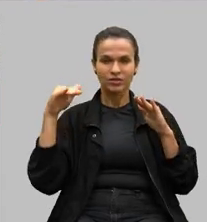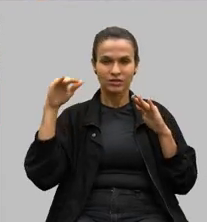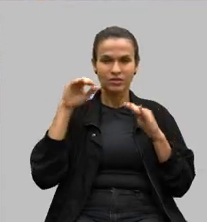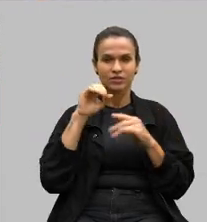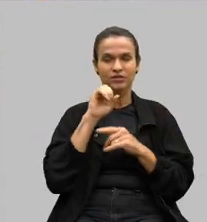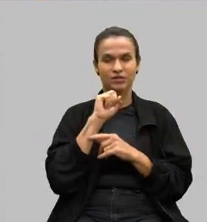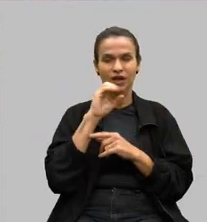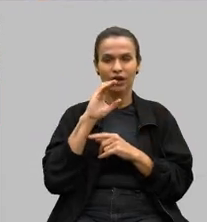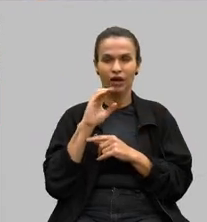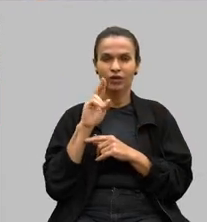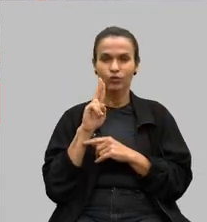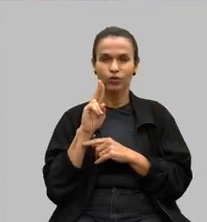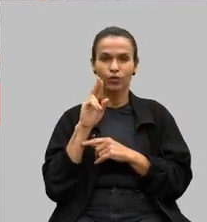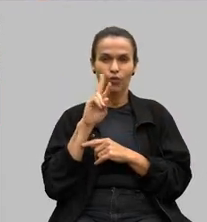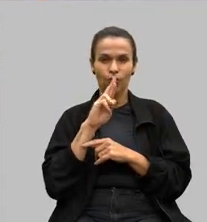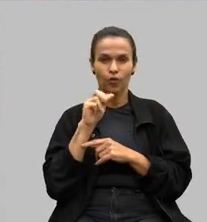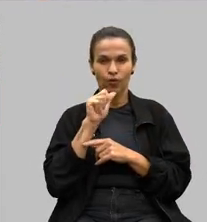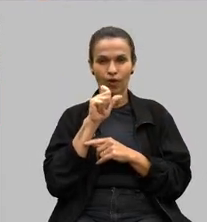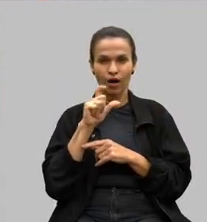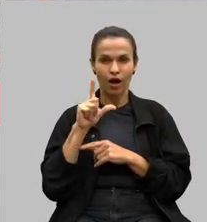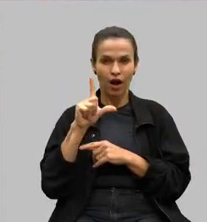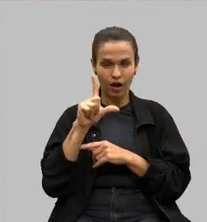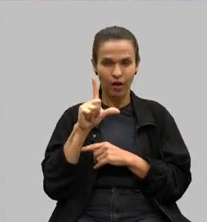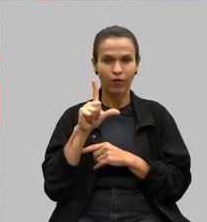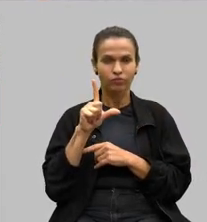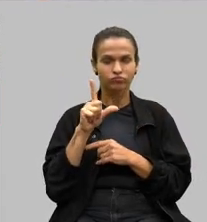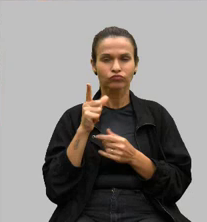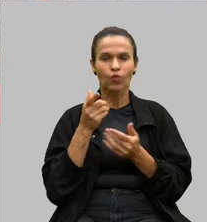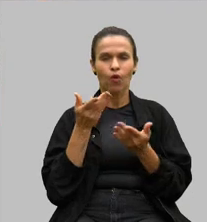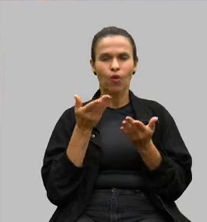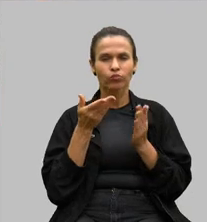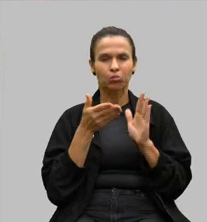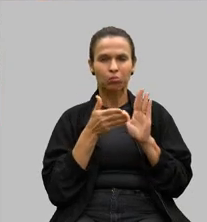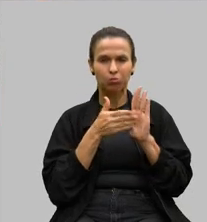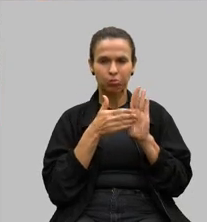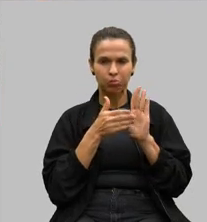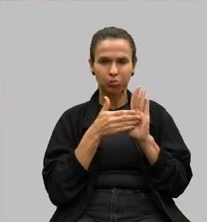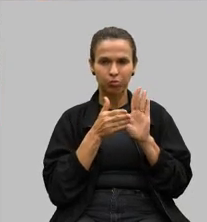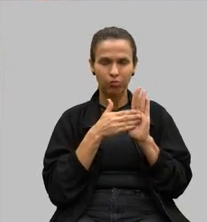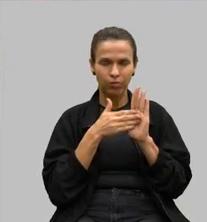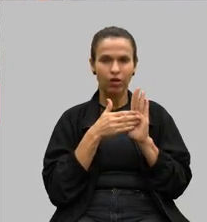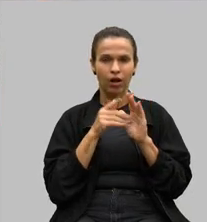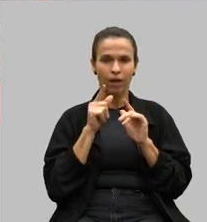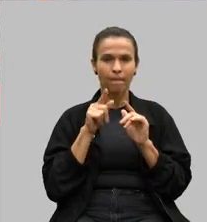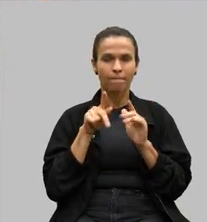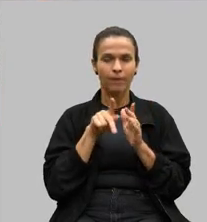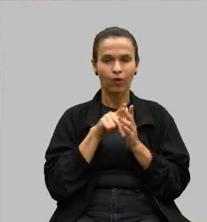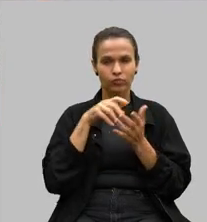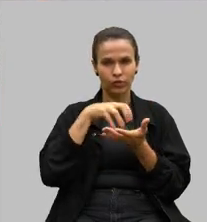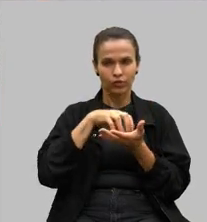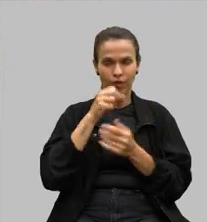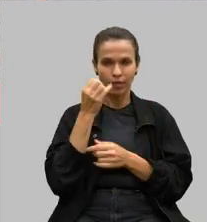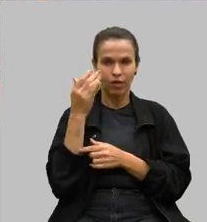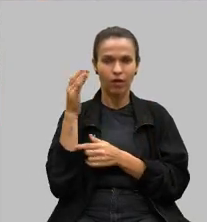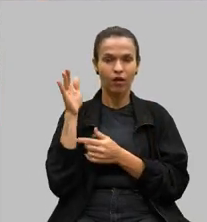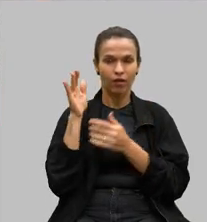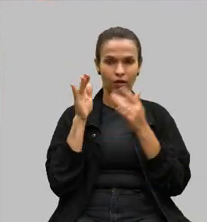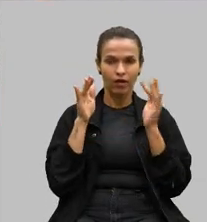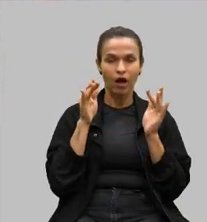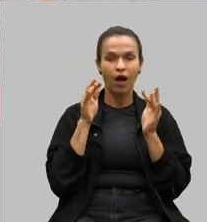ser na data de hoje pautado no conselho do meio ambiente lá no Copan eh a